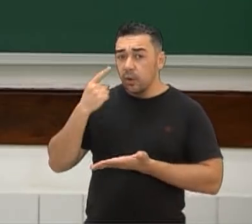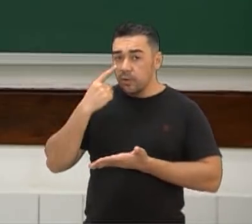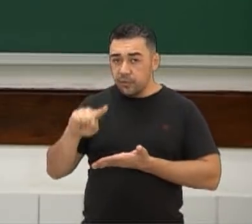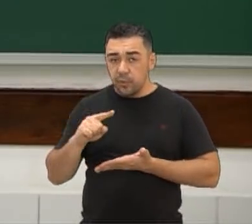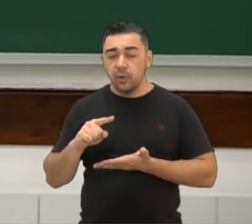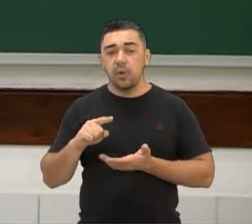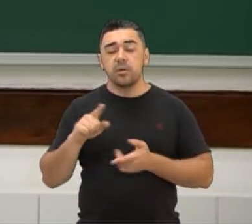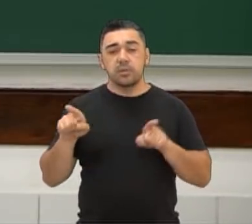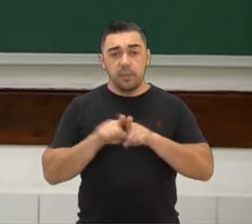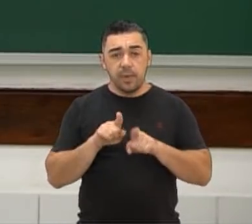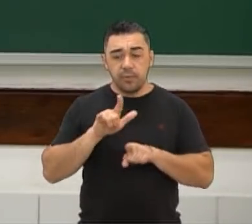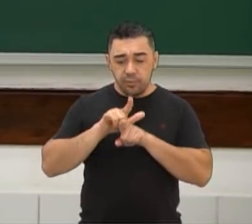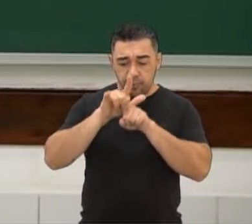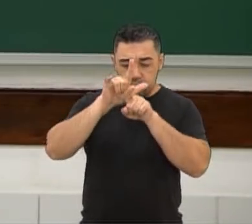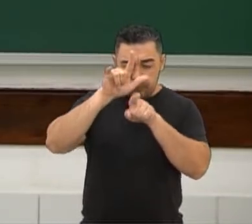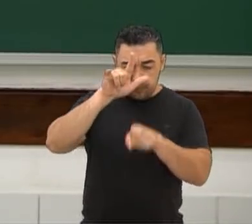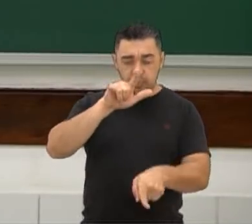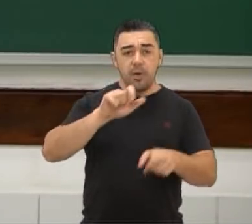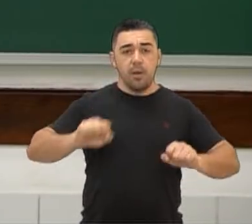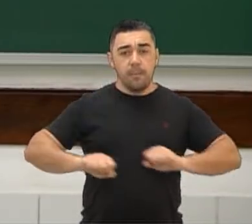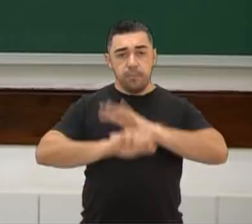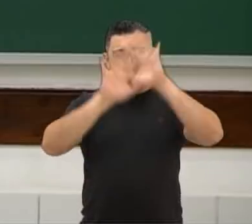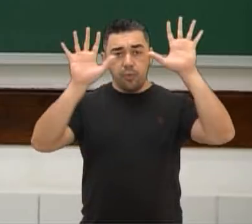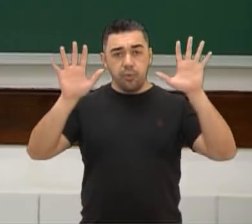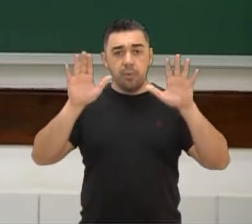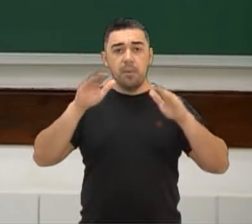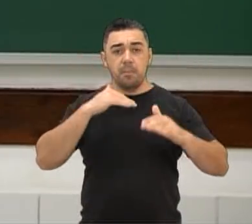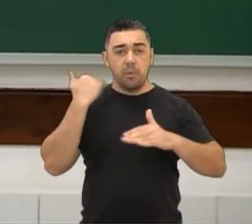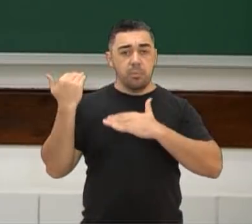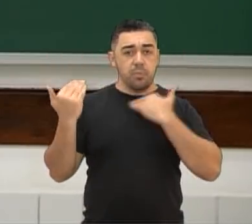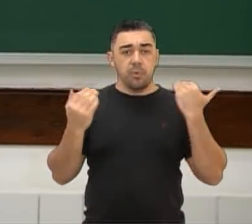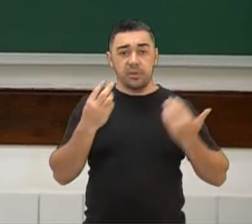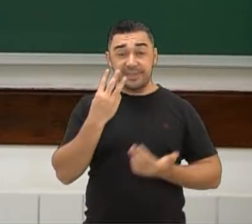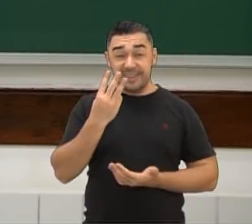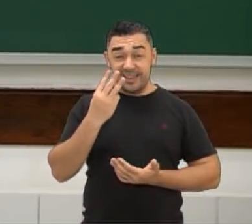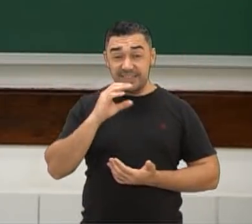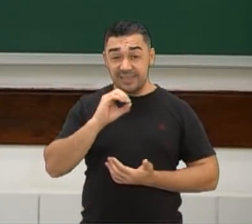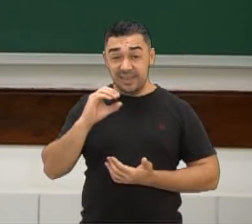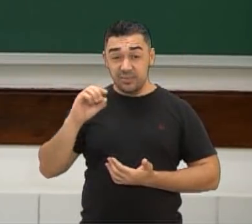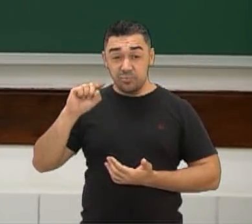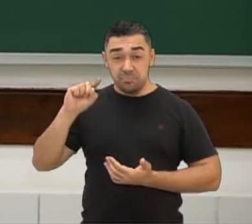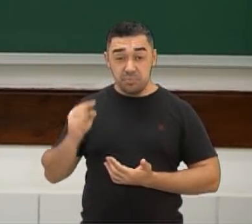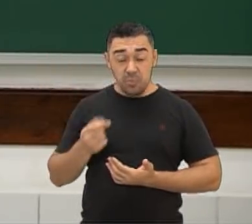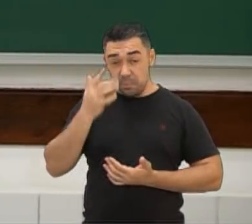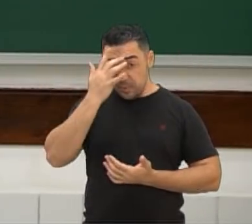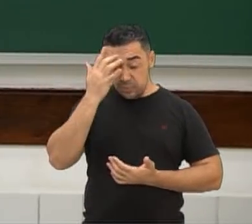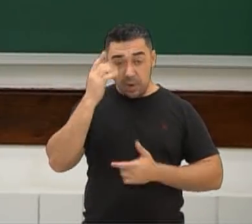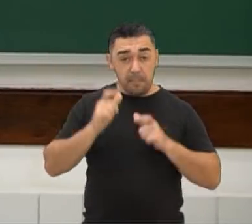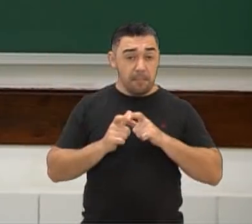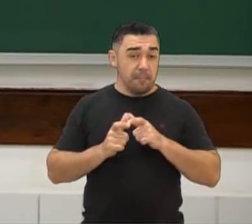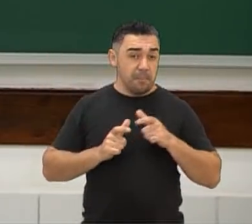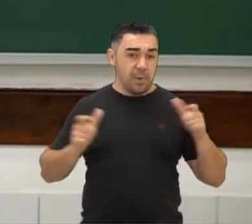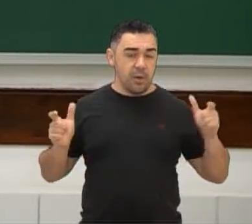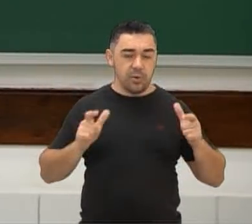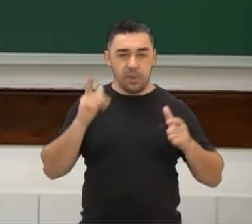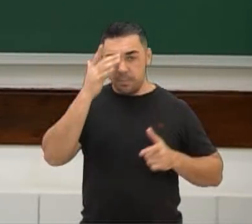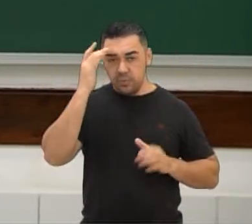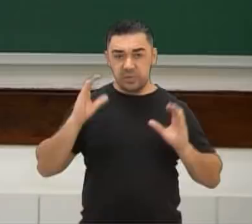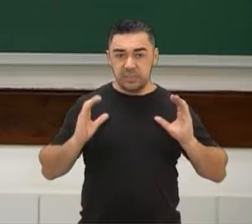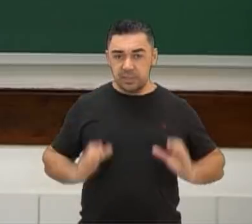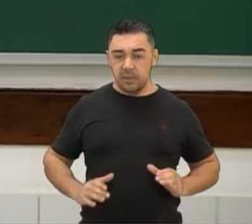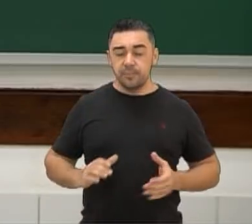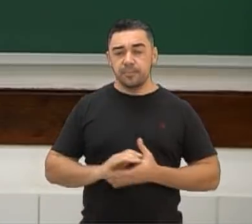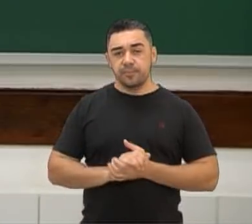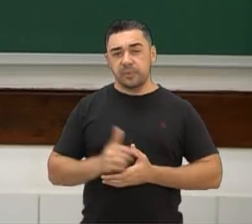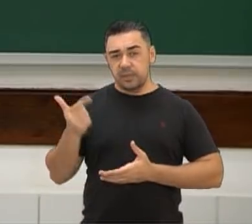as bombas atômicas. 2 bombas que mataram mais de 300 mil pessoas, na maioria civis. Então a Segunda Guerra